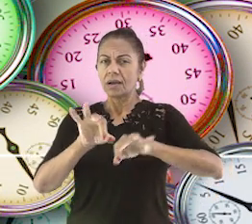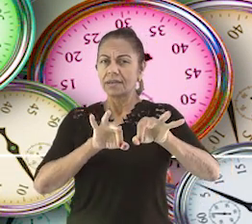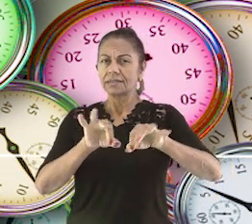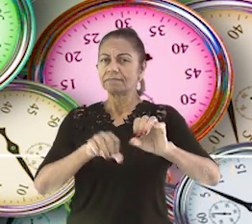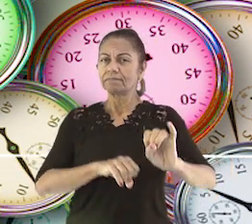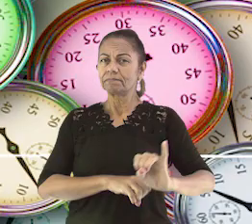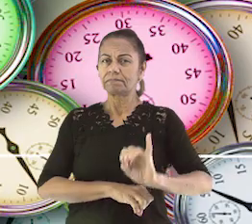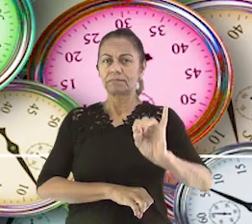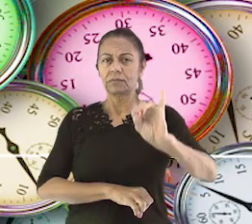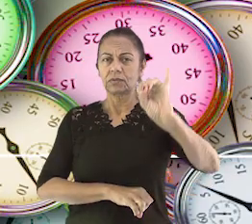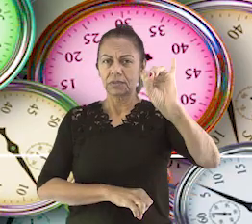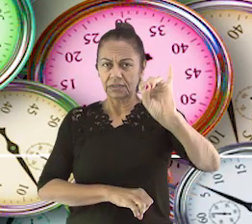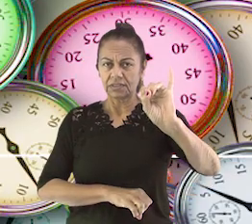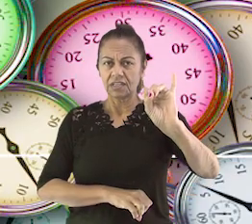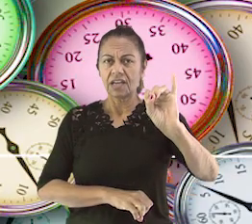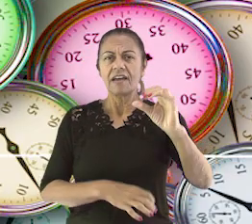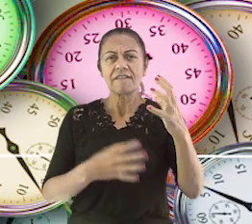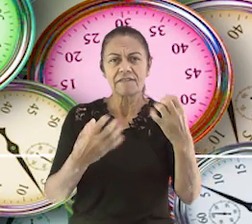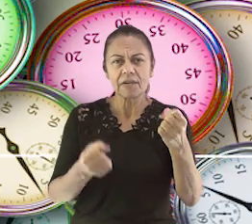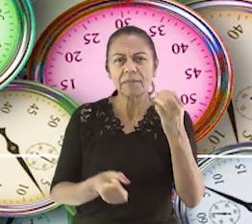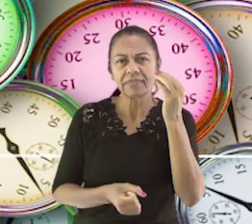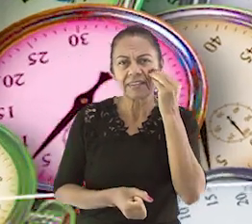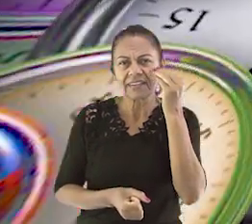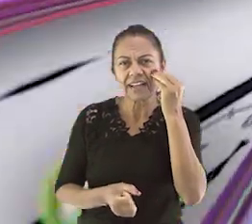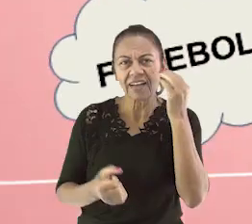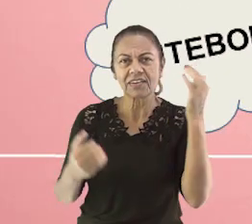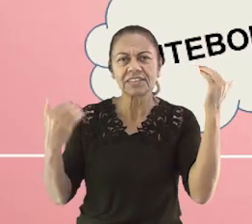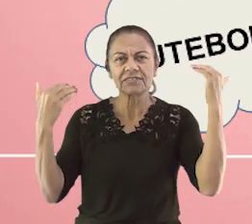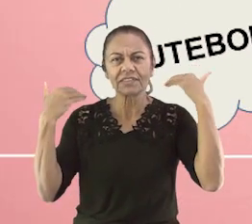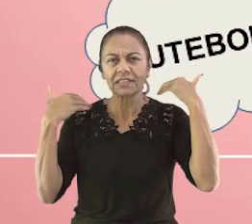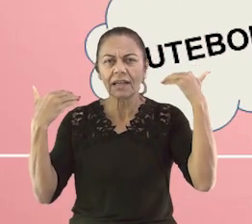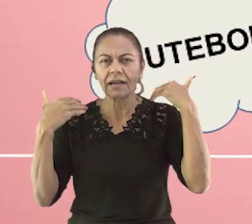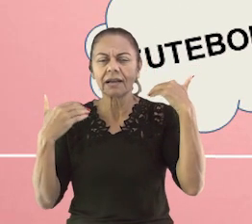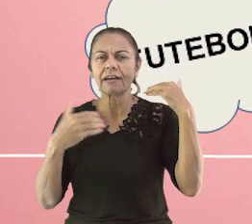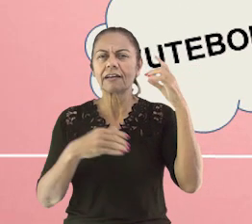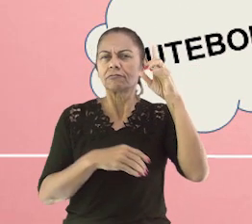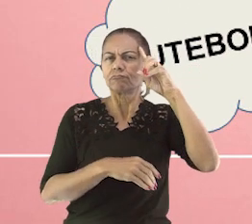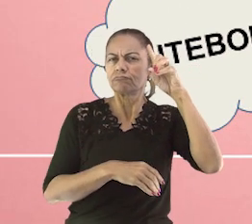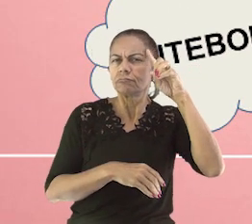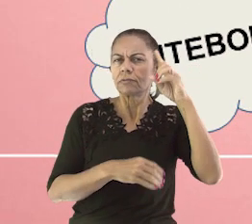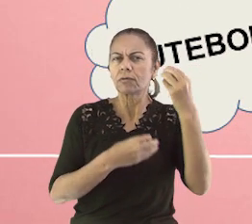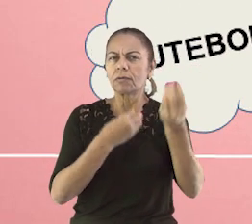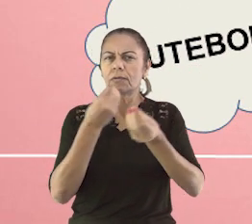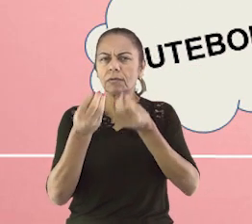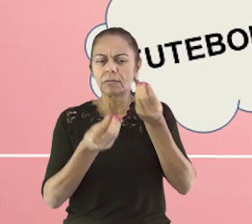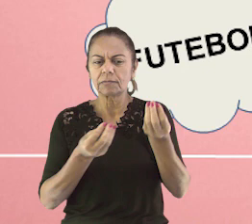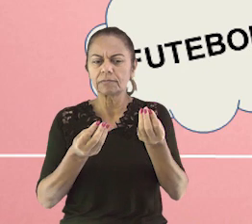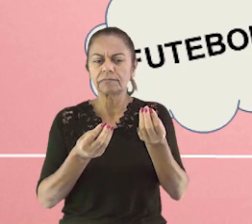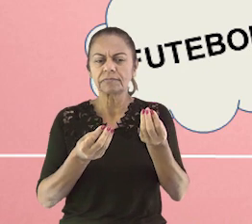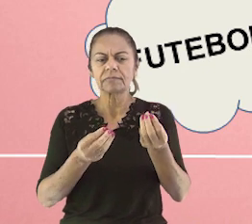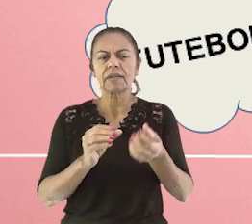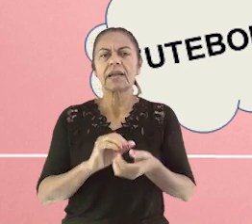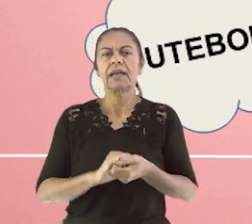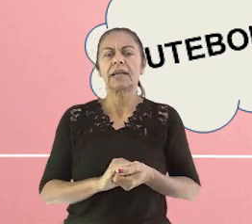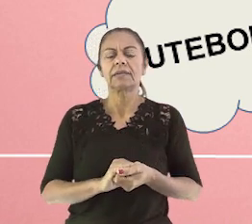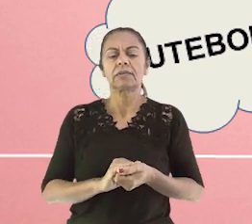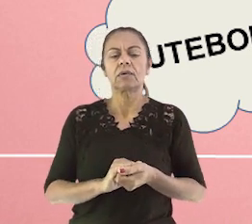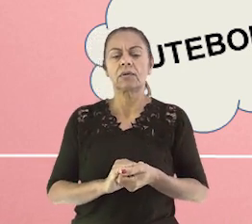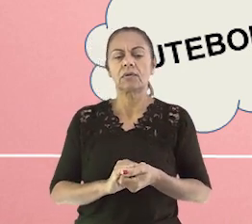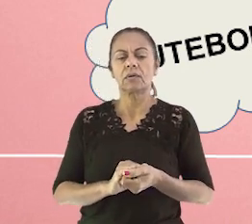é fundamental. Vamos tentar? Vamos organizar melhor tudo isso